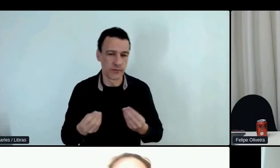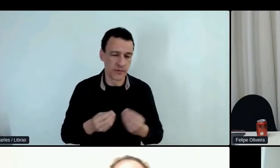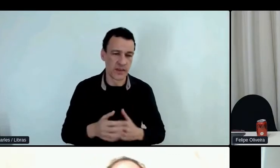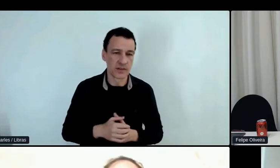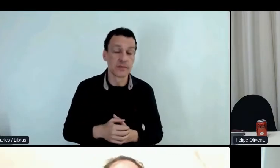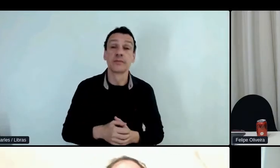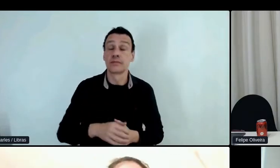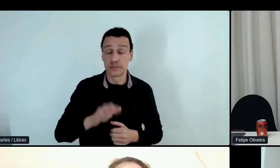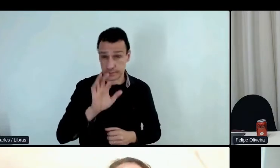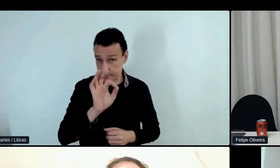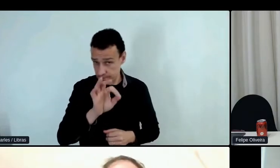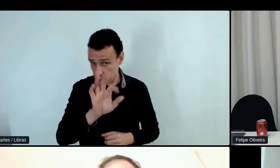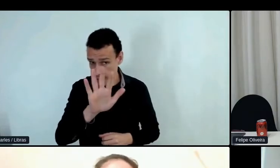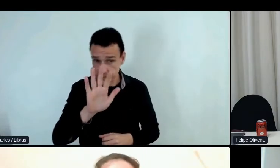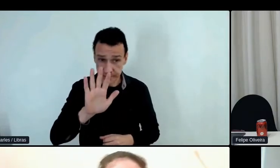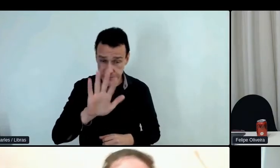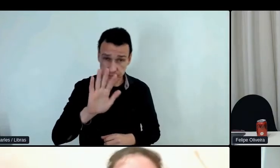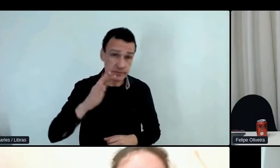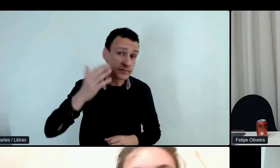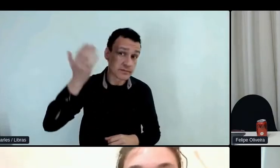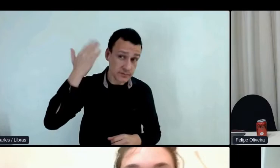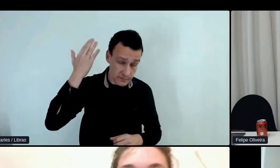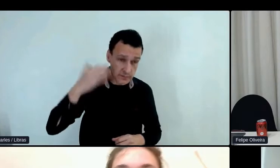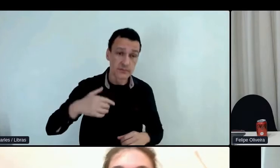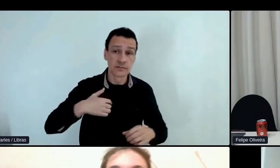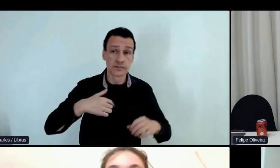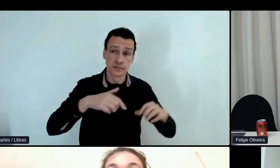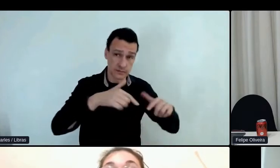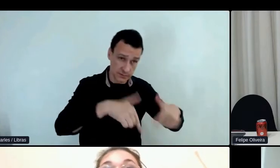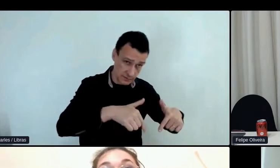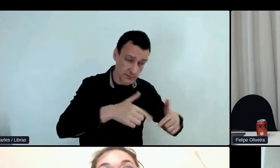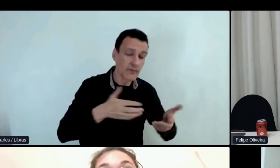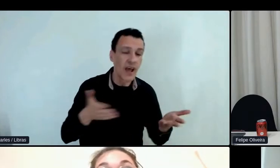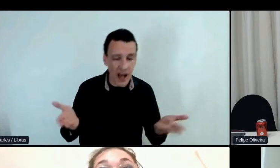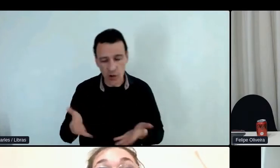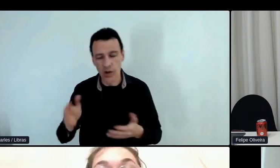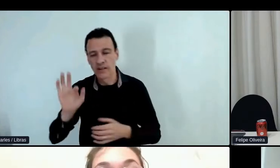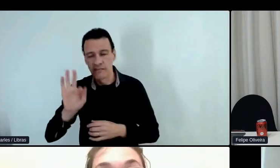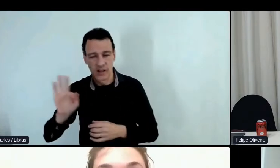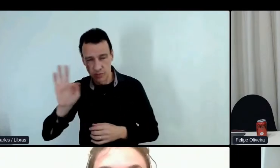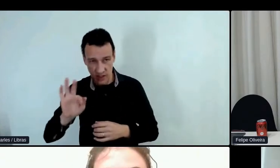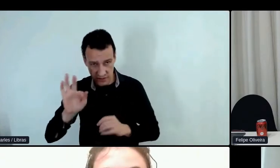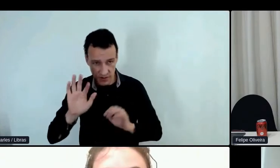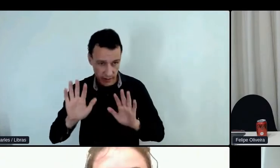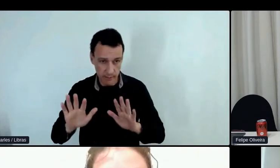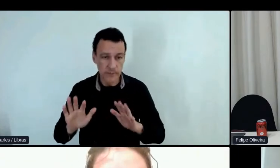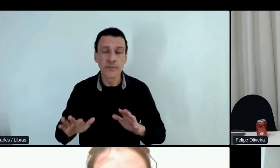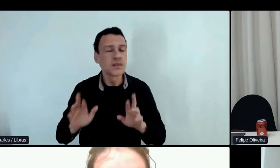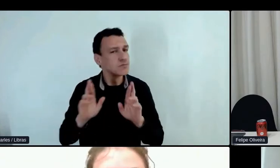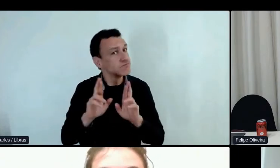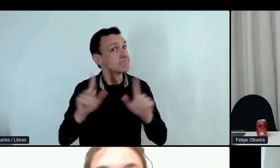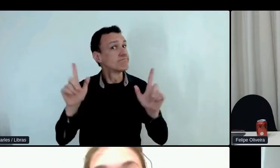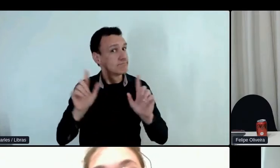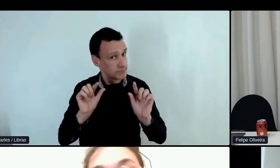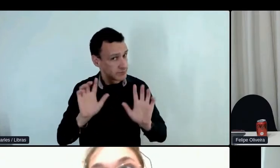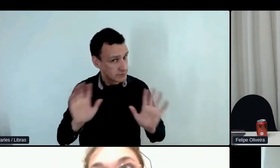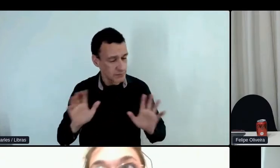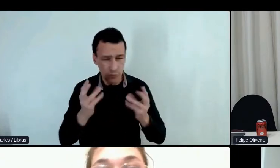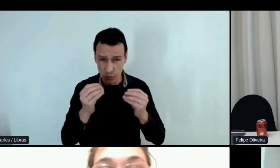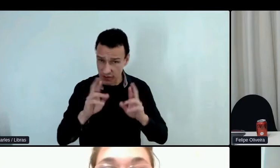as pessoas que estão ali em volta, seja em algo positivo, ou como que eles influenciam hoje para algo negativo, né? Fiz uma pergunta